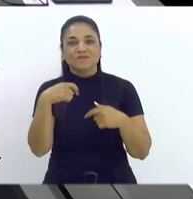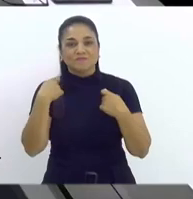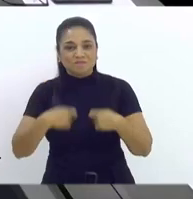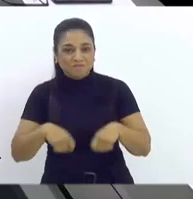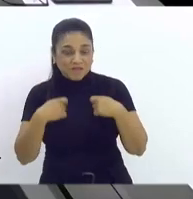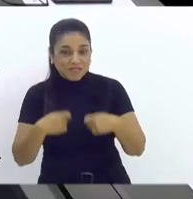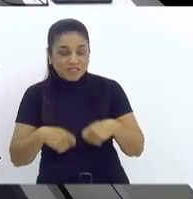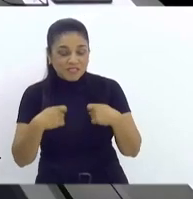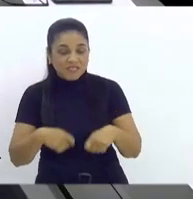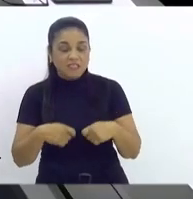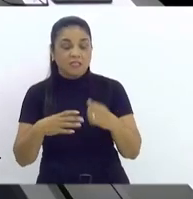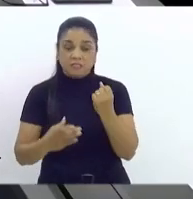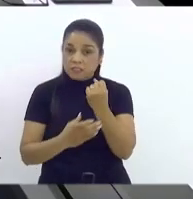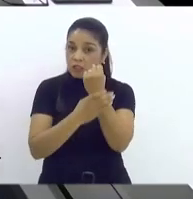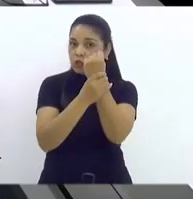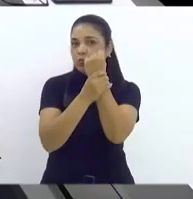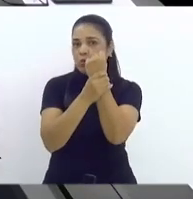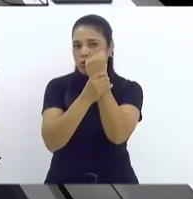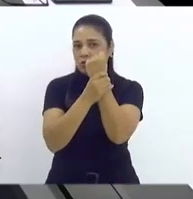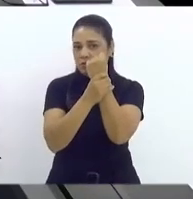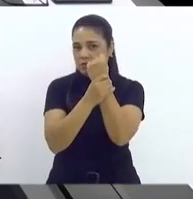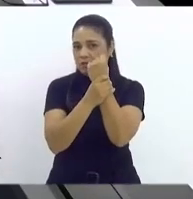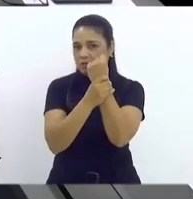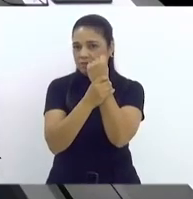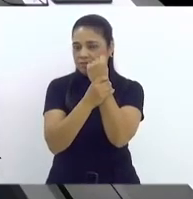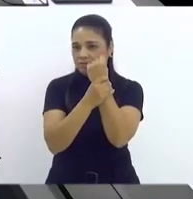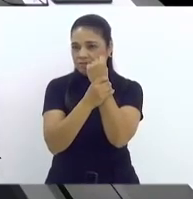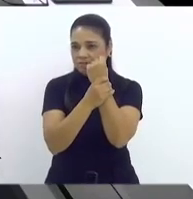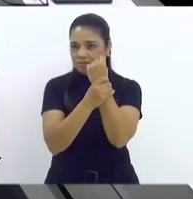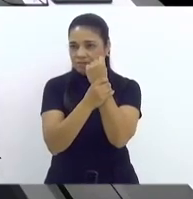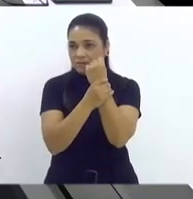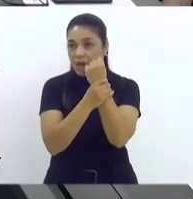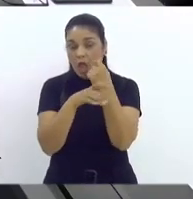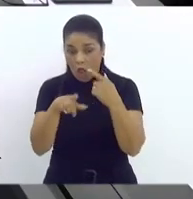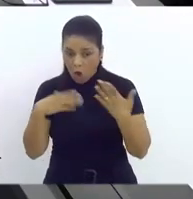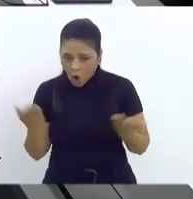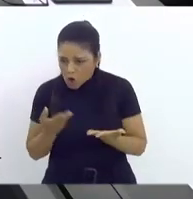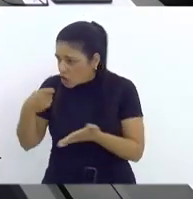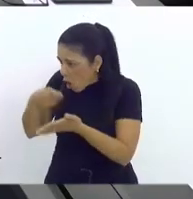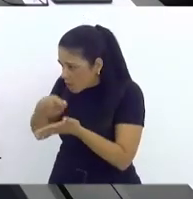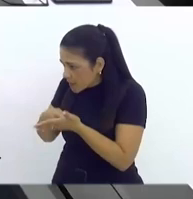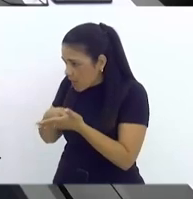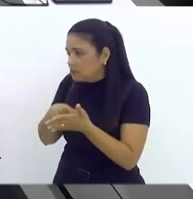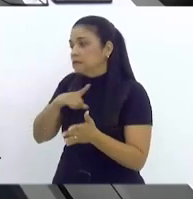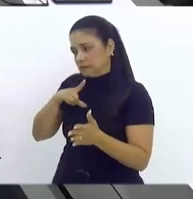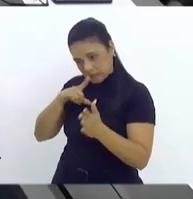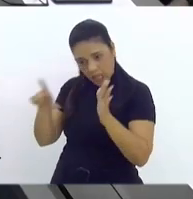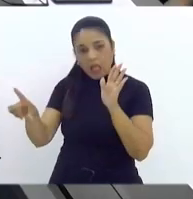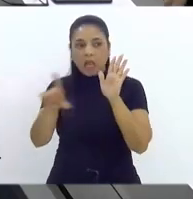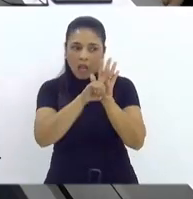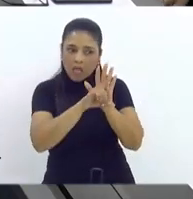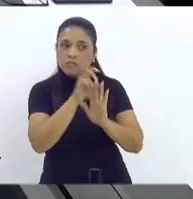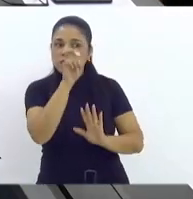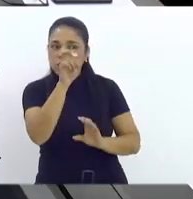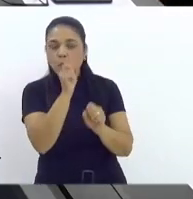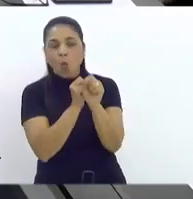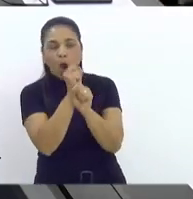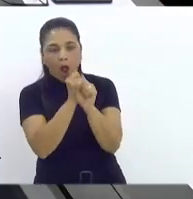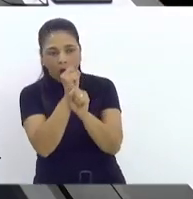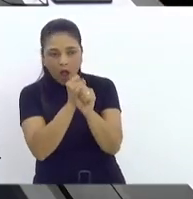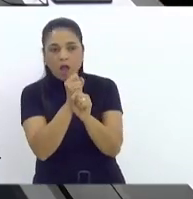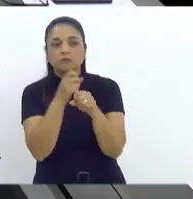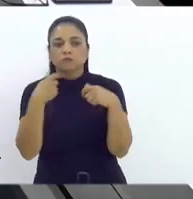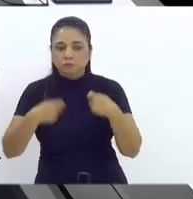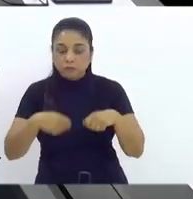de comportamento seguro. Né? Mas fazer ele não uma é obrigado a isso hoje? Hoje existe uma lei que é a cada 5 anos, mas não a cada modificação das